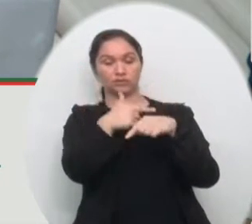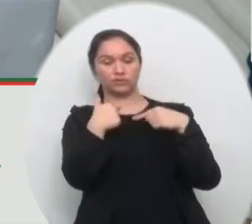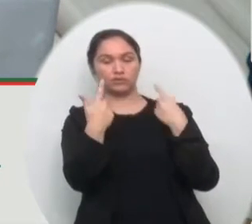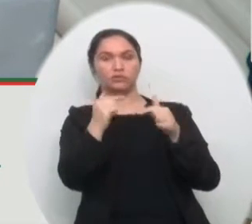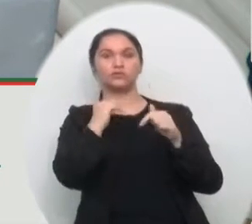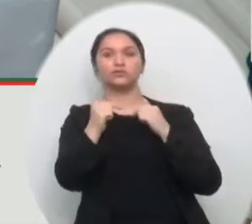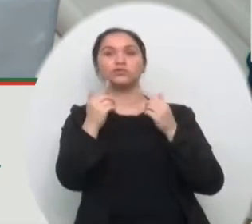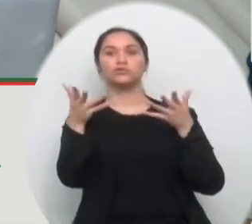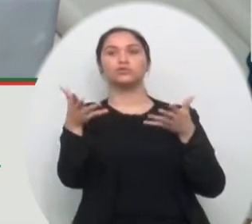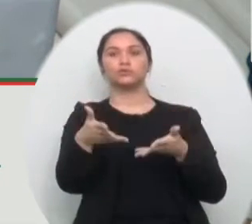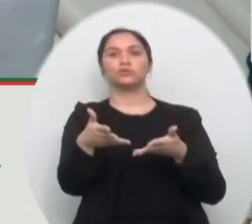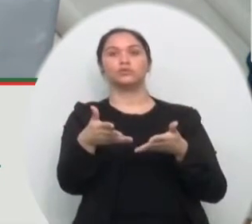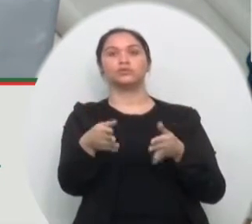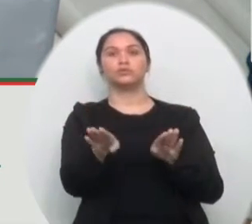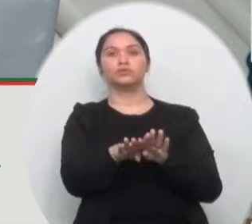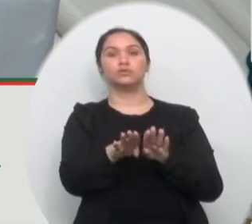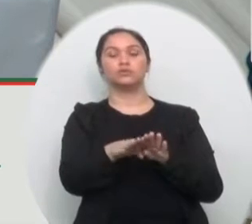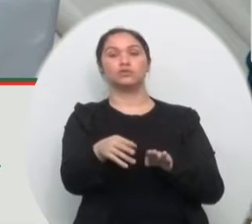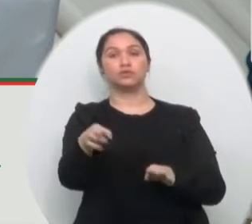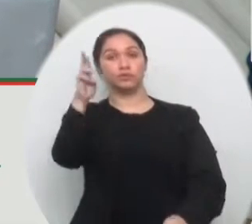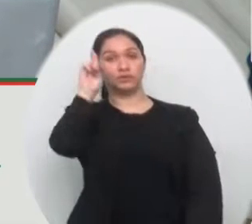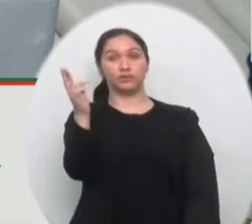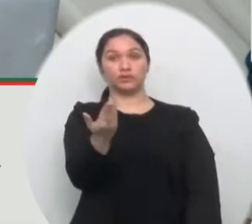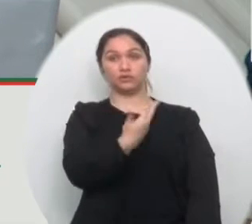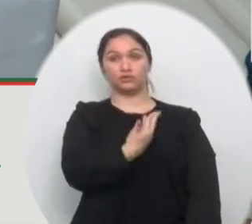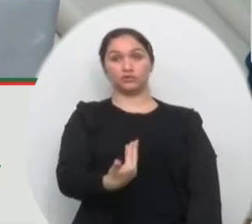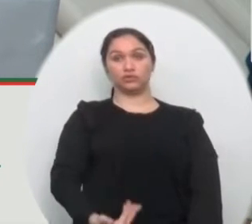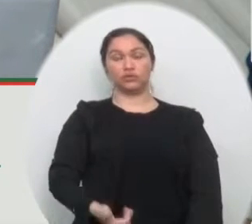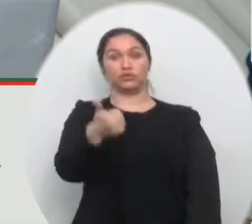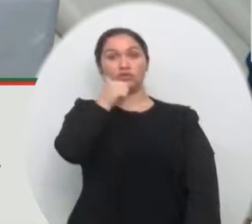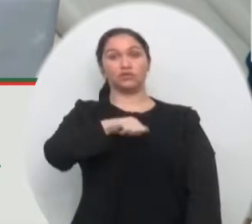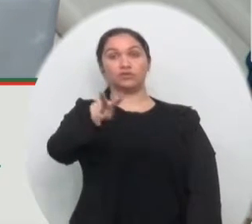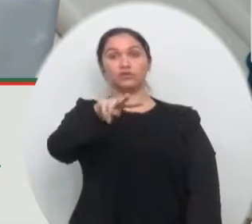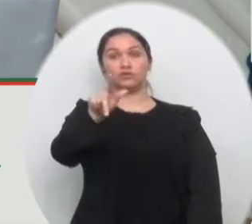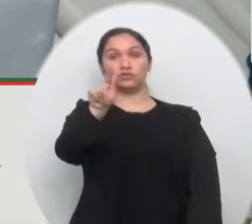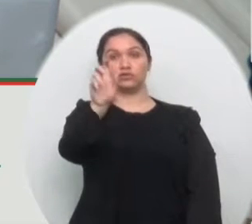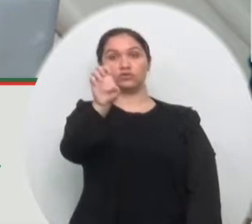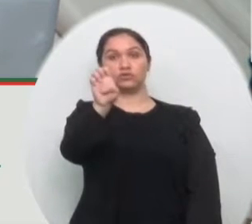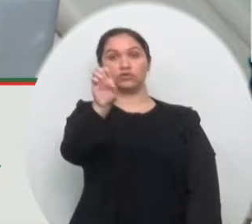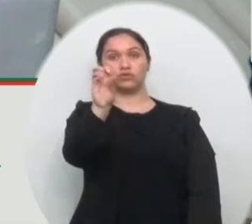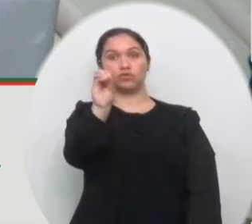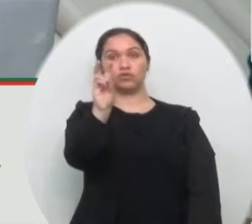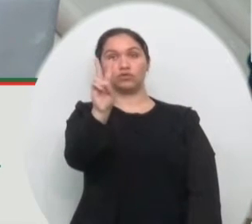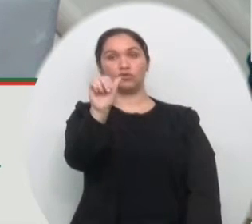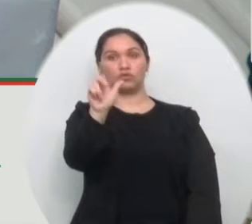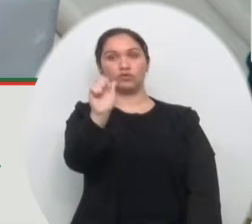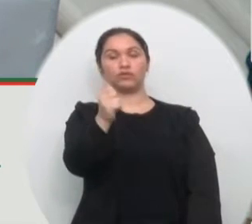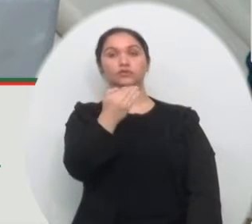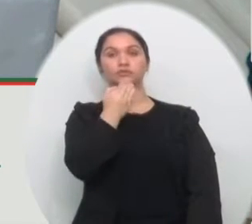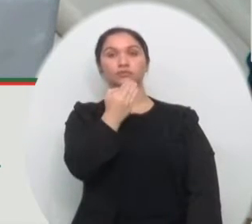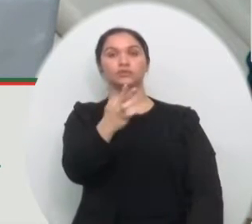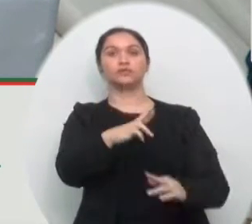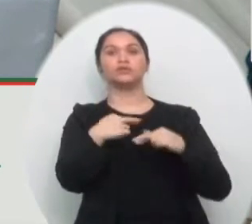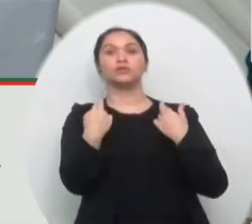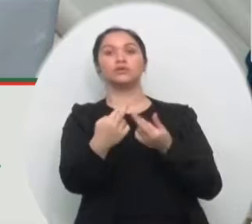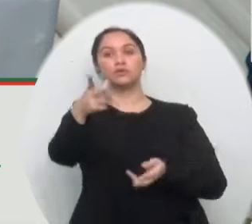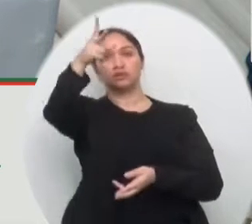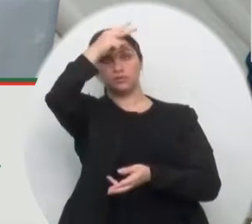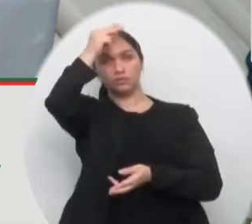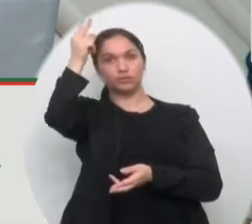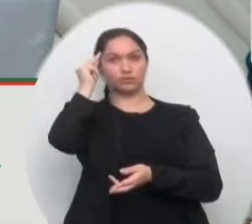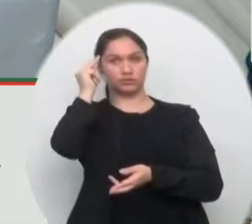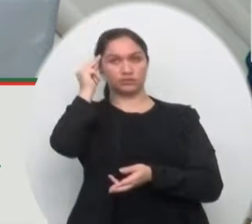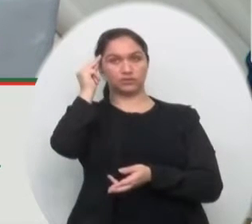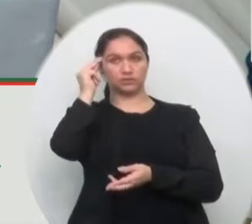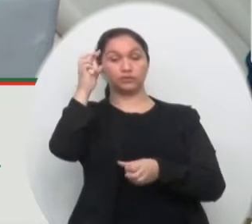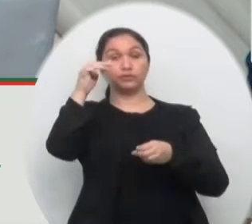assim como também a nossa líder de governo, vereadora Giovana Zanetti, uma reunião com o prefeito municipal, para que juntos